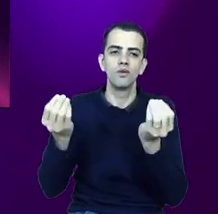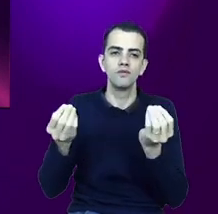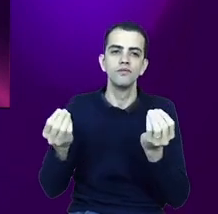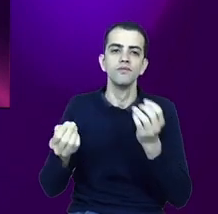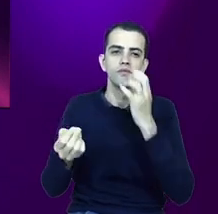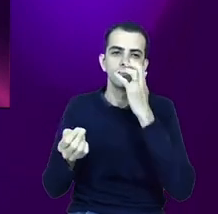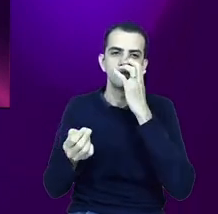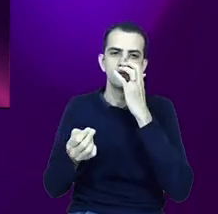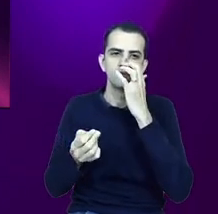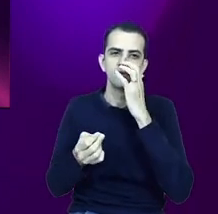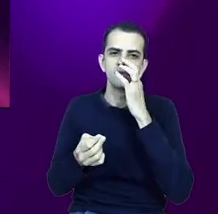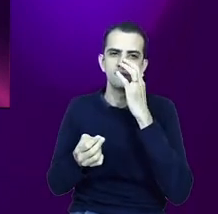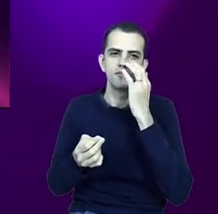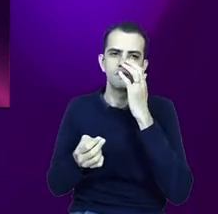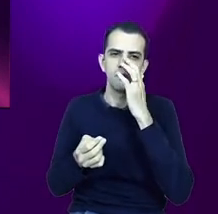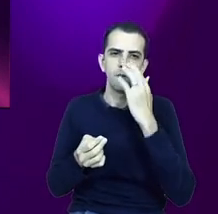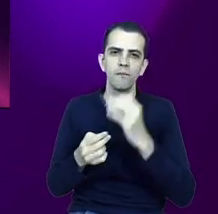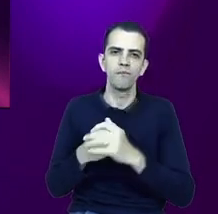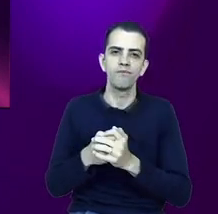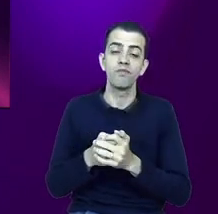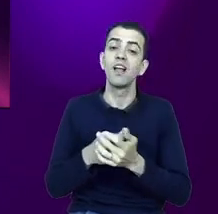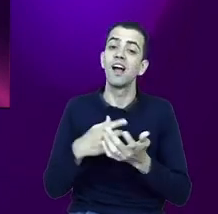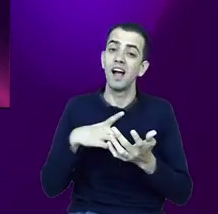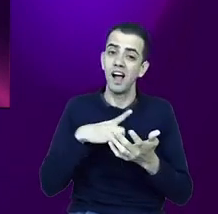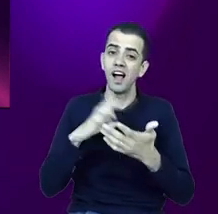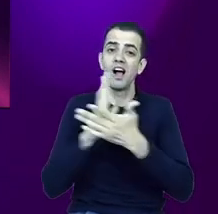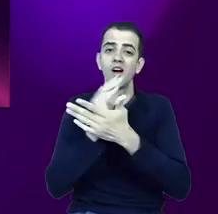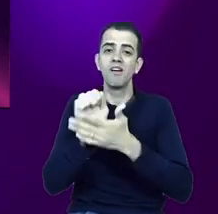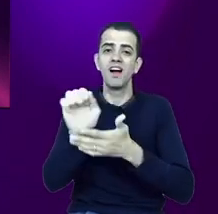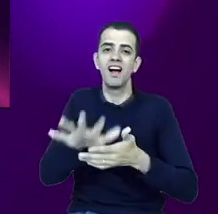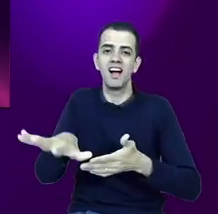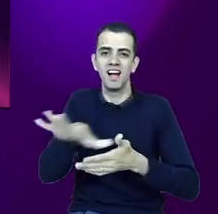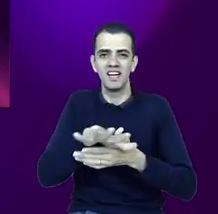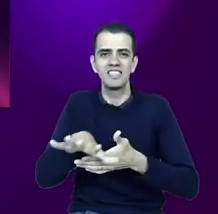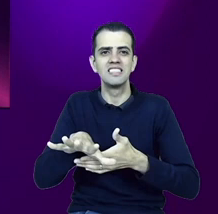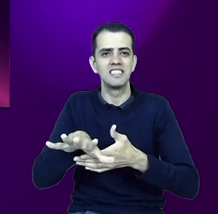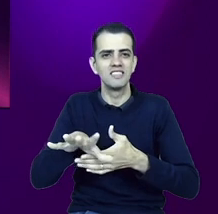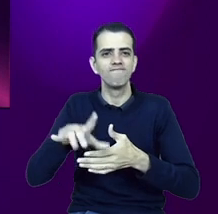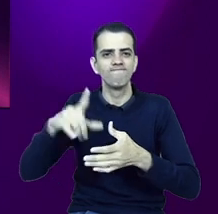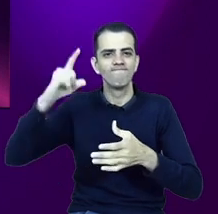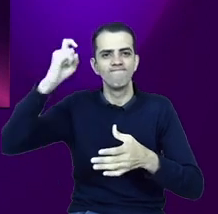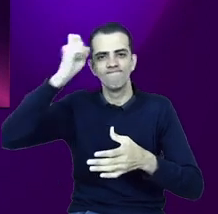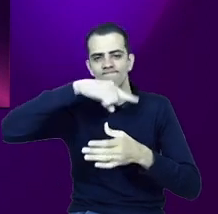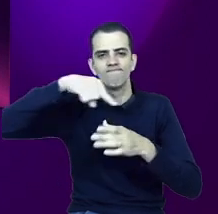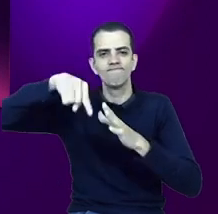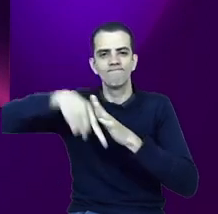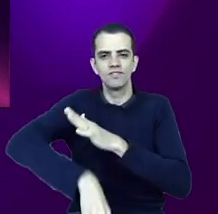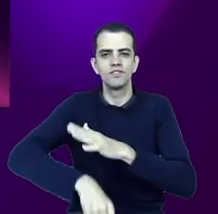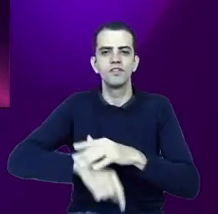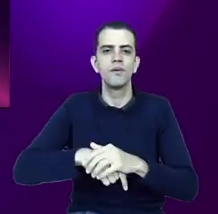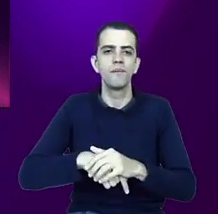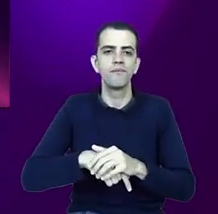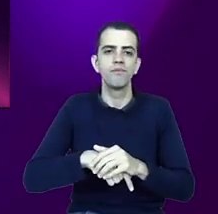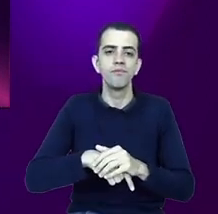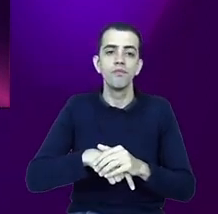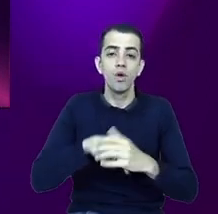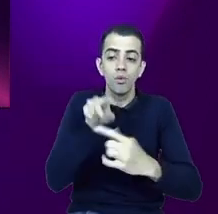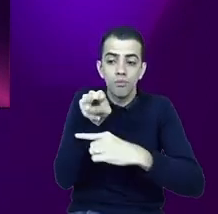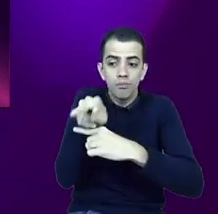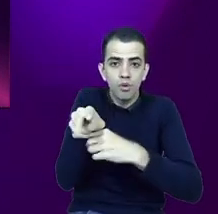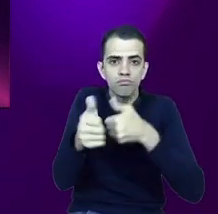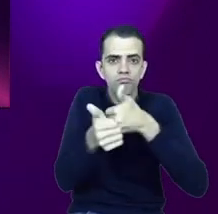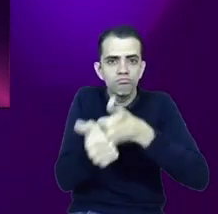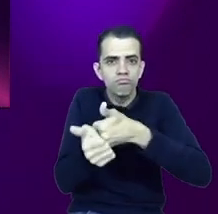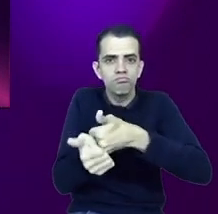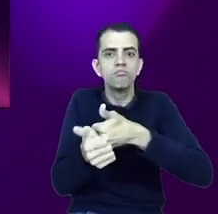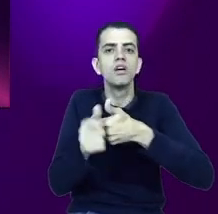vezes, em áreas eloquentes, né? Muitas vezes já com algum distúrbio funcional. Então, a monitorização veio, né,